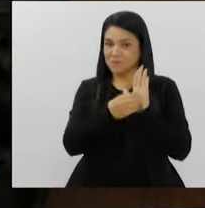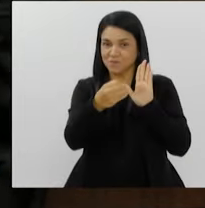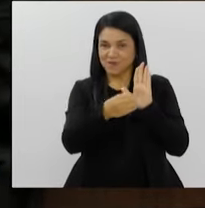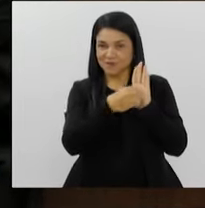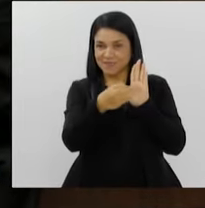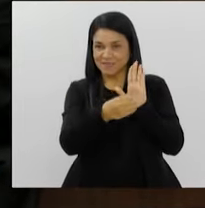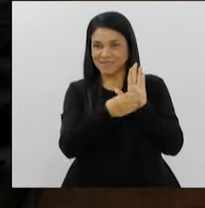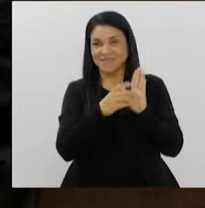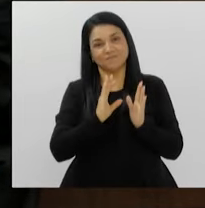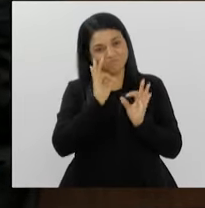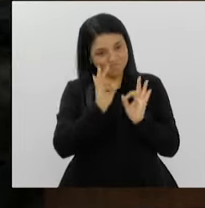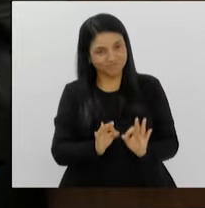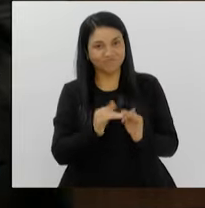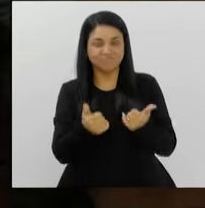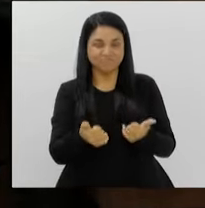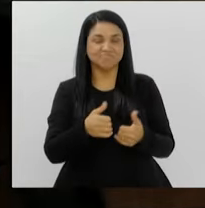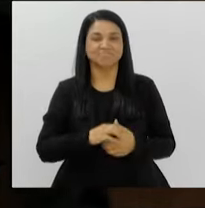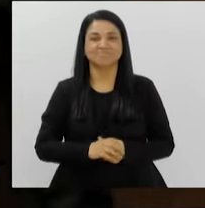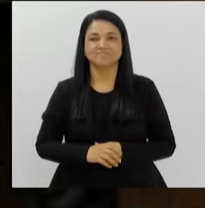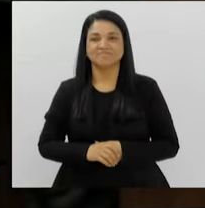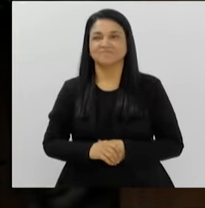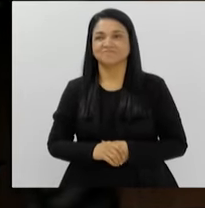achar pertinente.